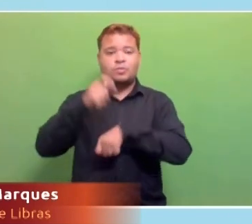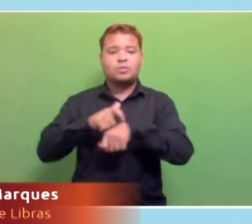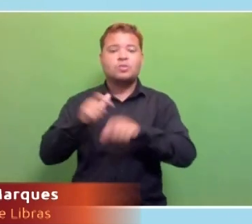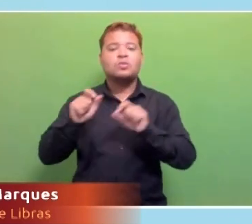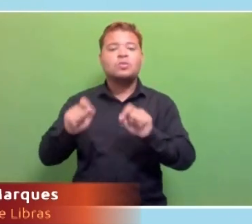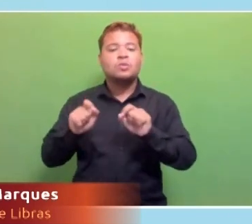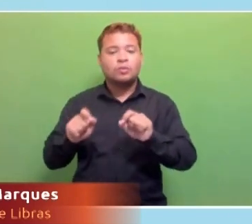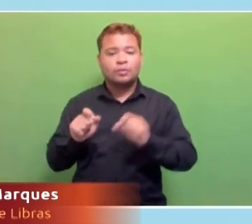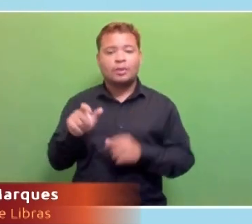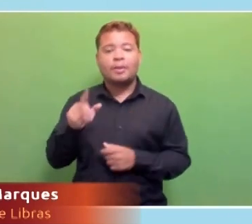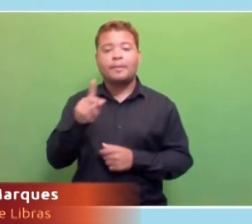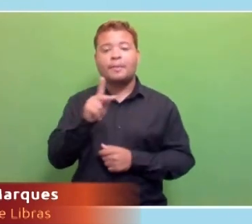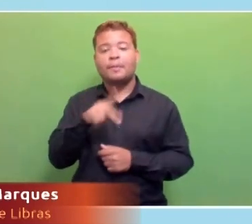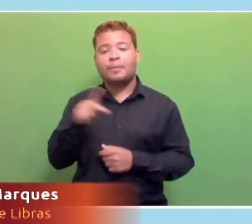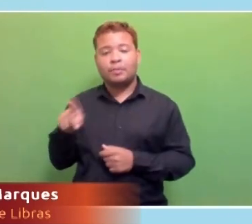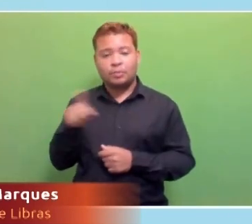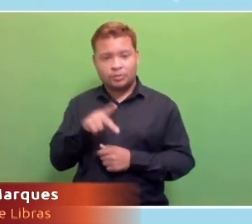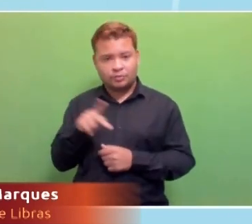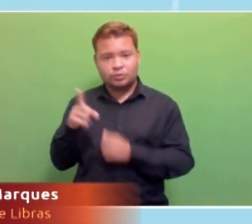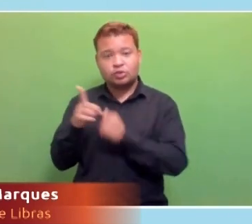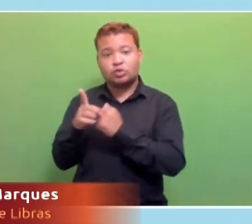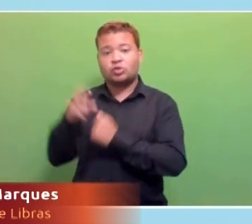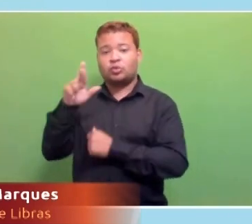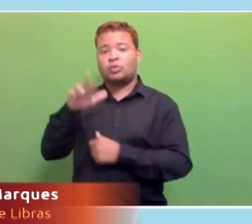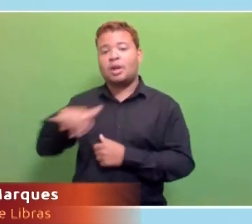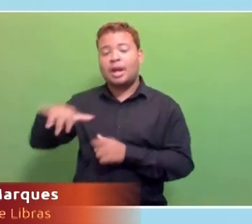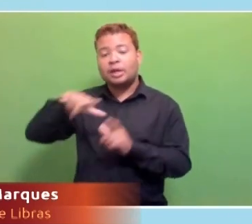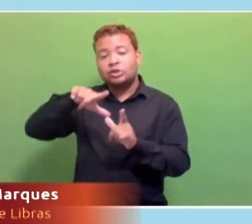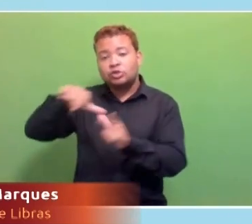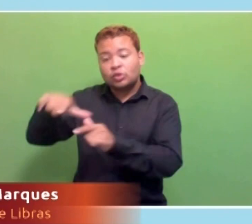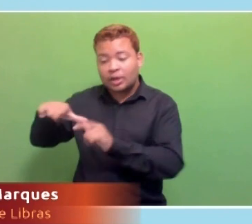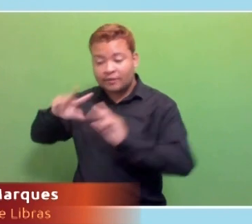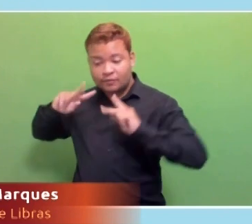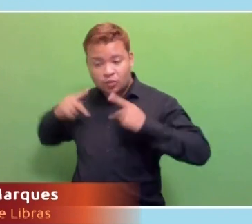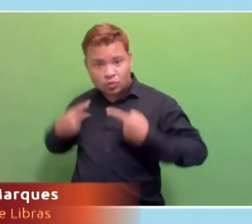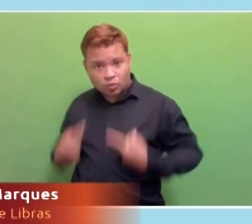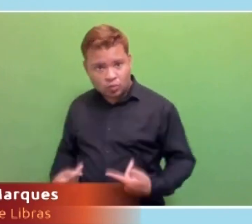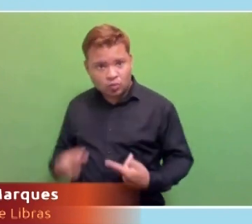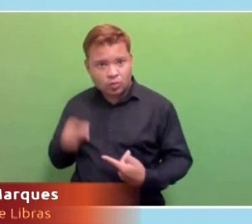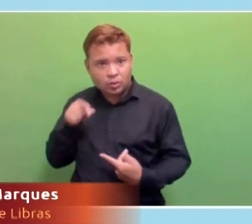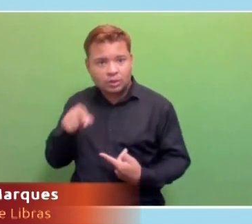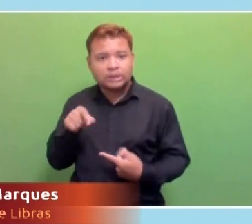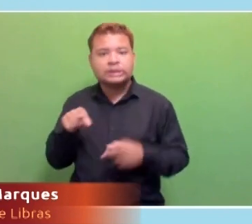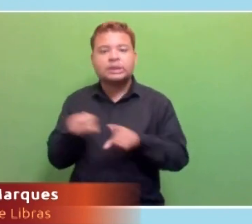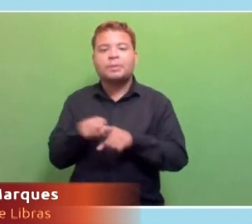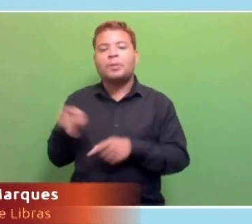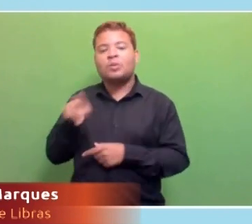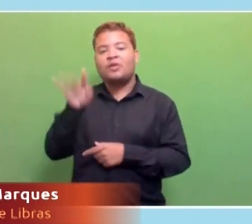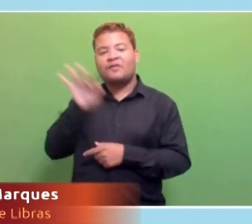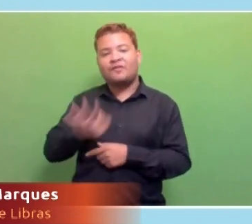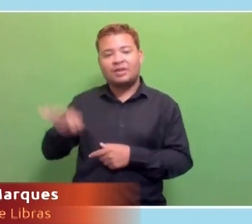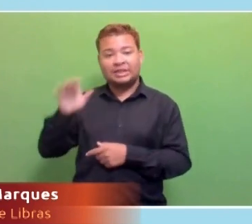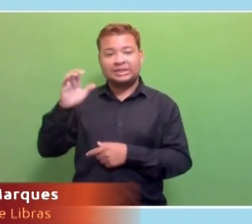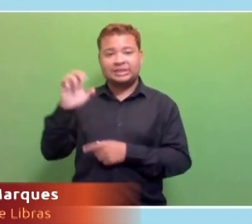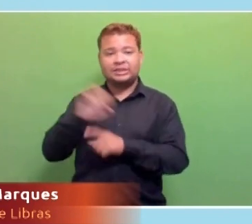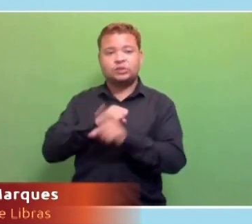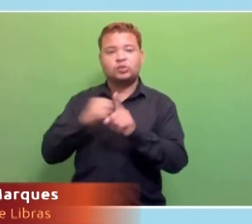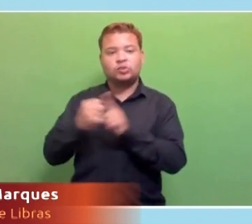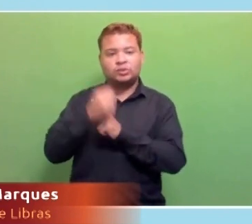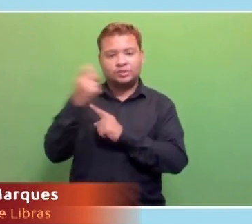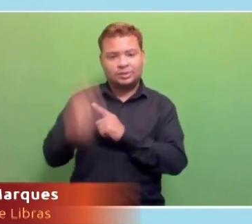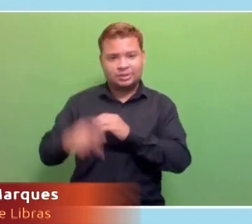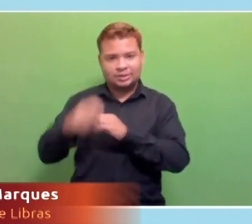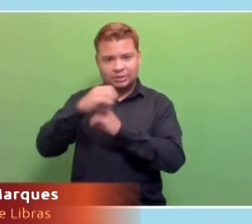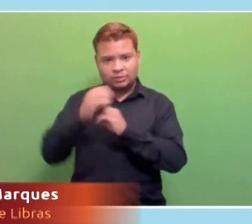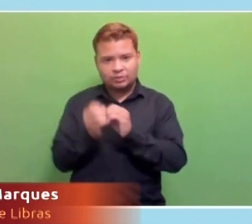o professor, doutor em Geografia Humana e professor da Faculdade de Ciências Sociais da UFG, Mateus